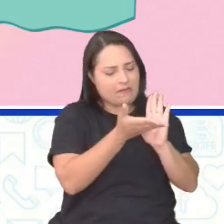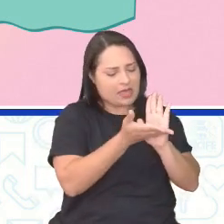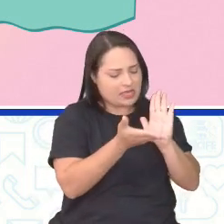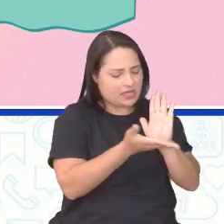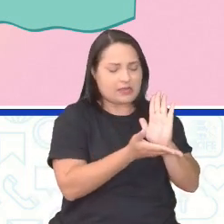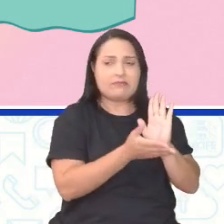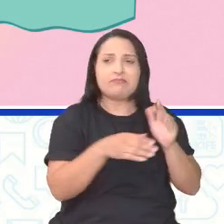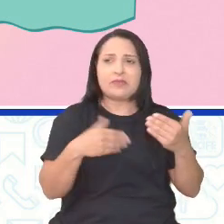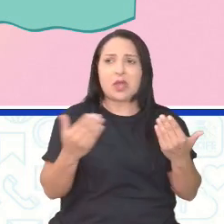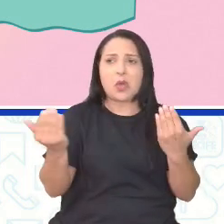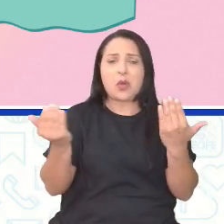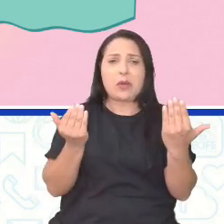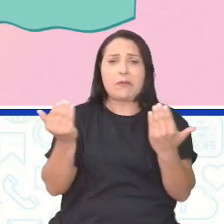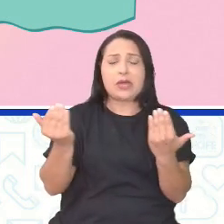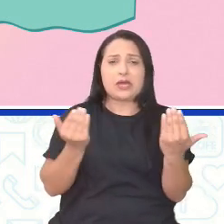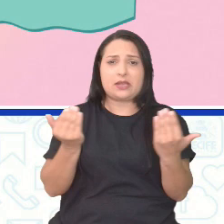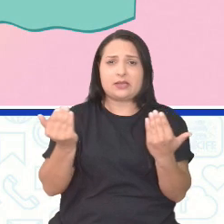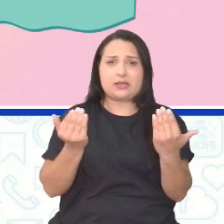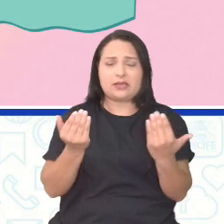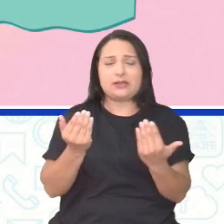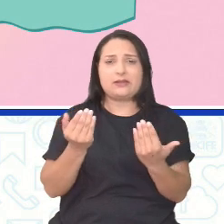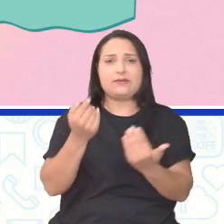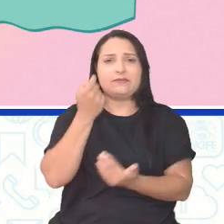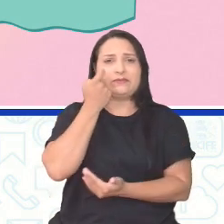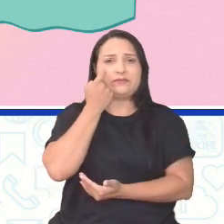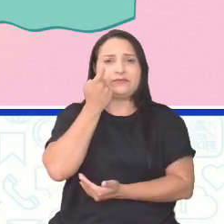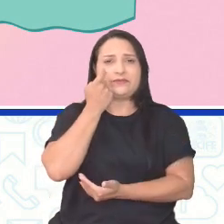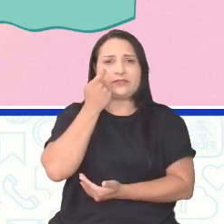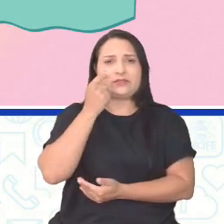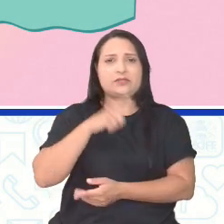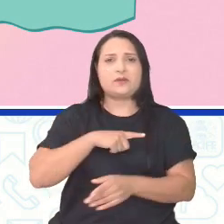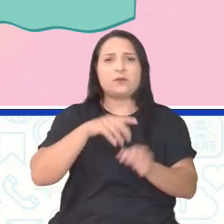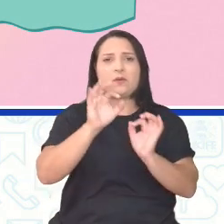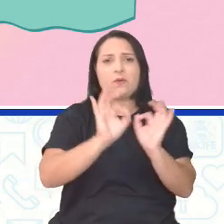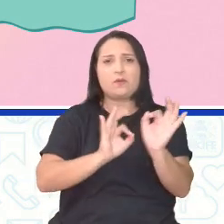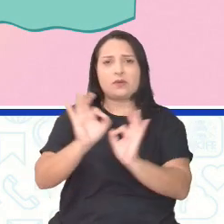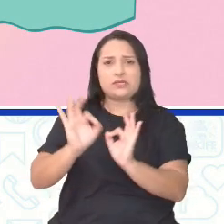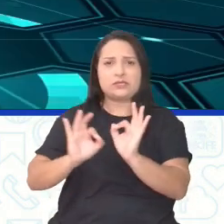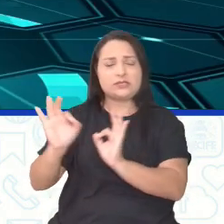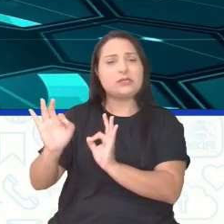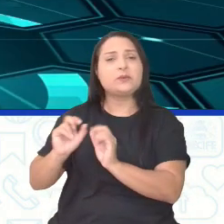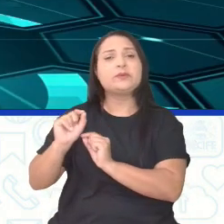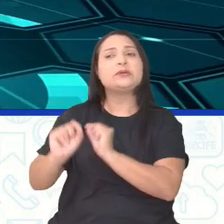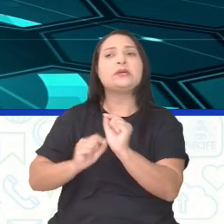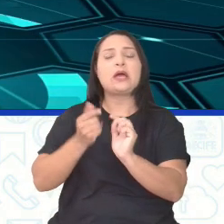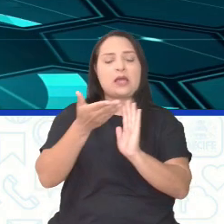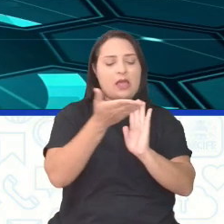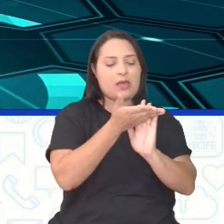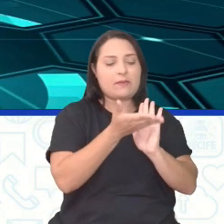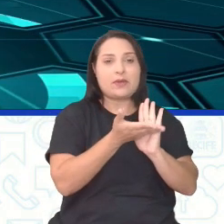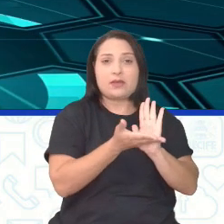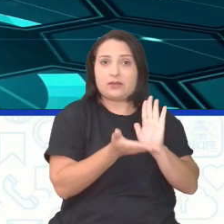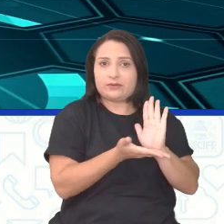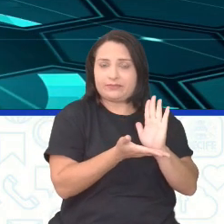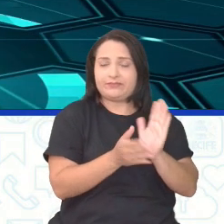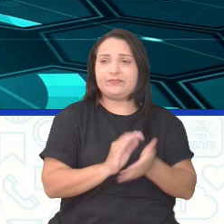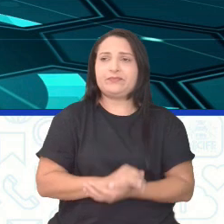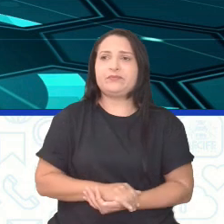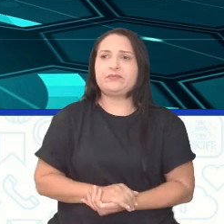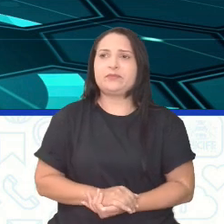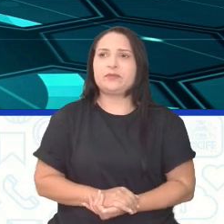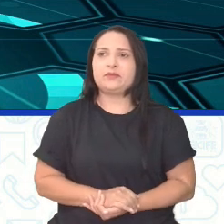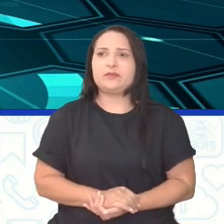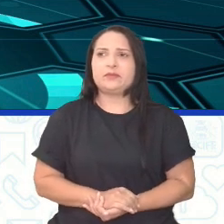uma comparação. Pois é, a gente vai ver que esses tecidos estão organizados aí em camadas. Continuando. Para a gente